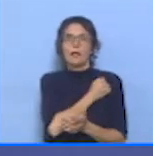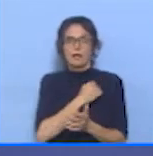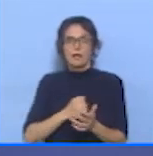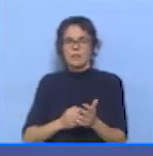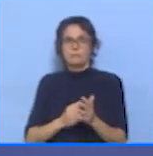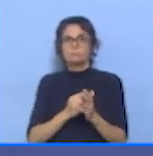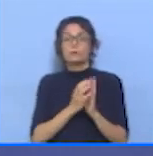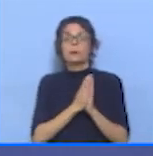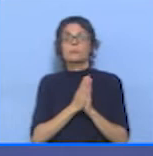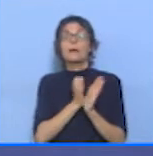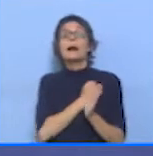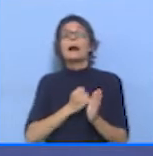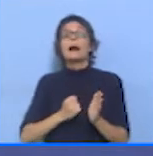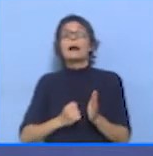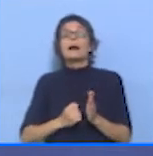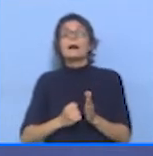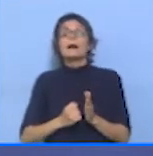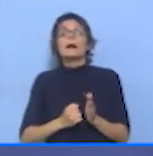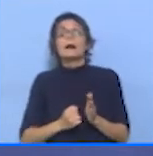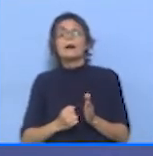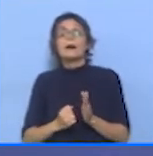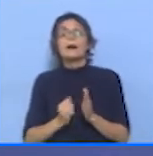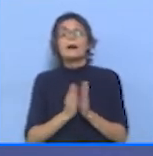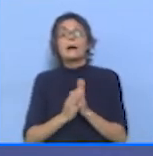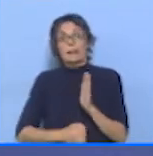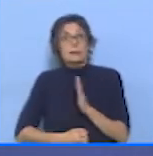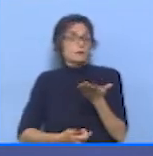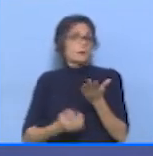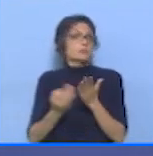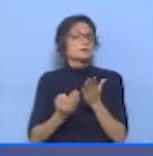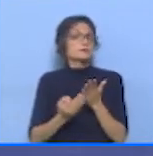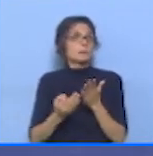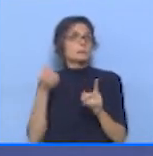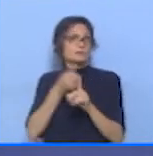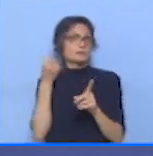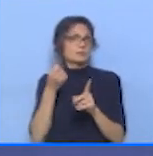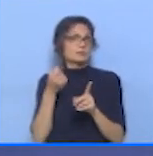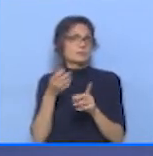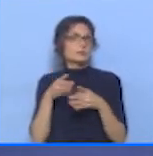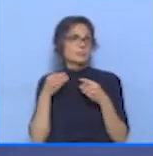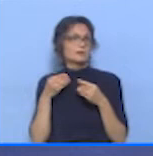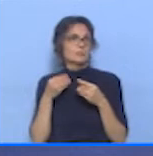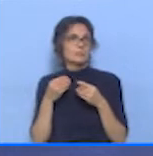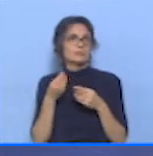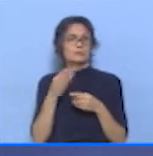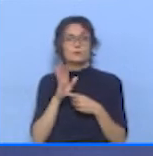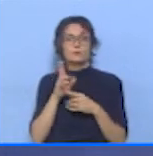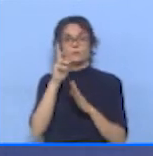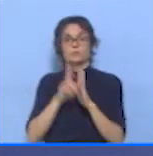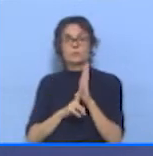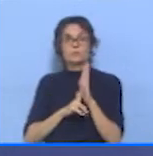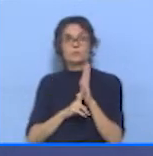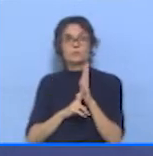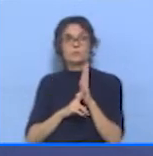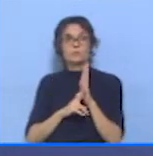Há muitas comunidades na Igreja Católica no mundo inteiro a tentar atingir a neutralidade carbónica, mesmo nas suas pequenas